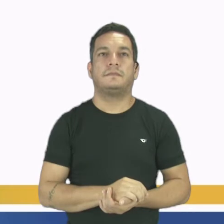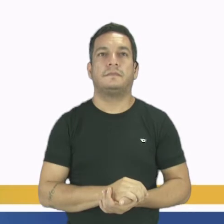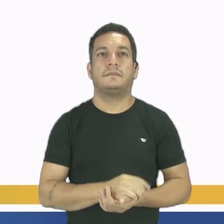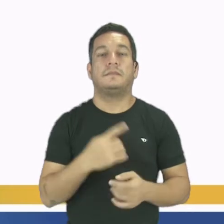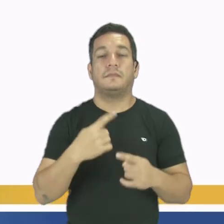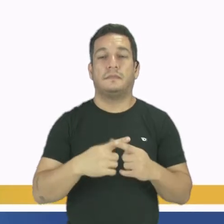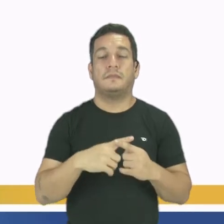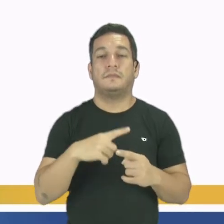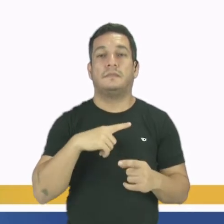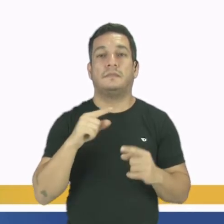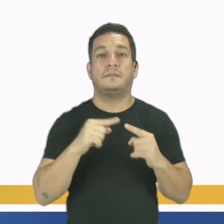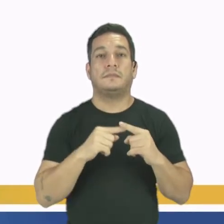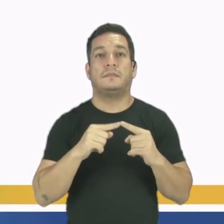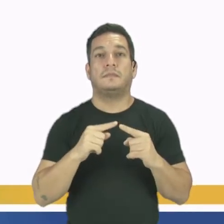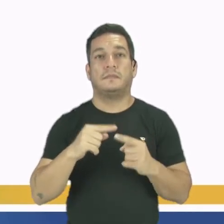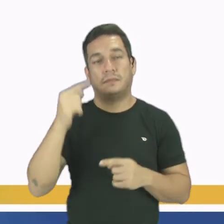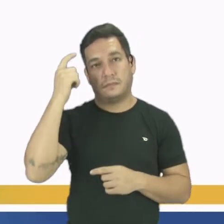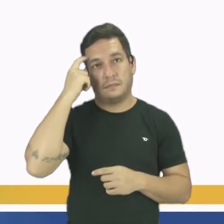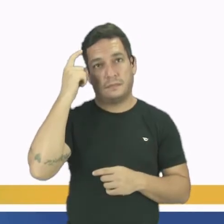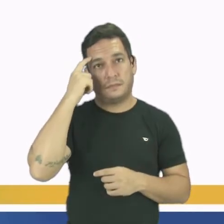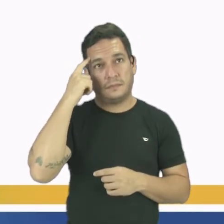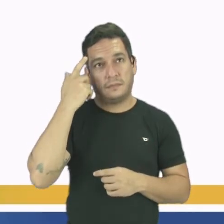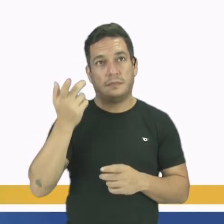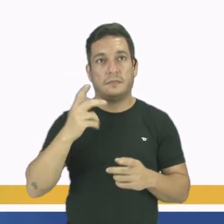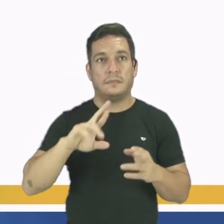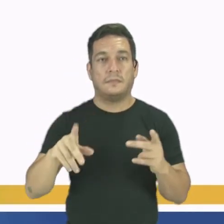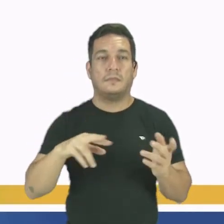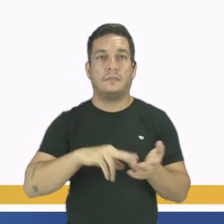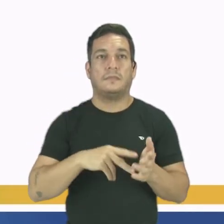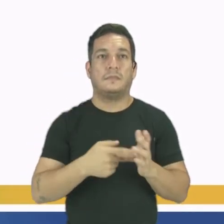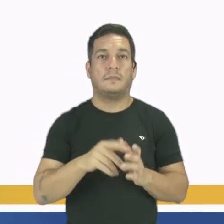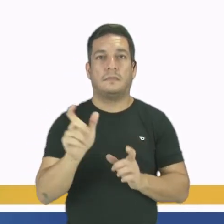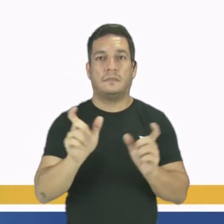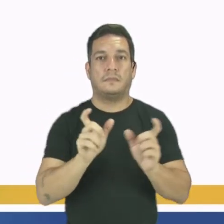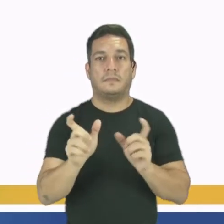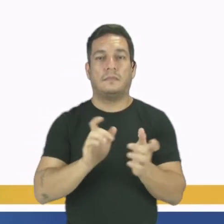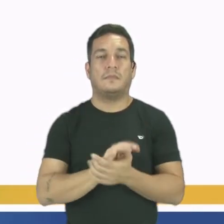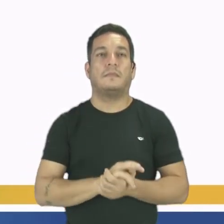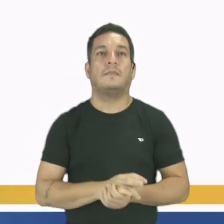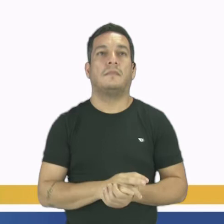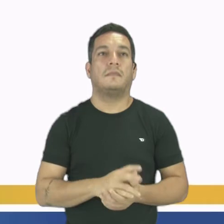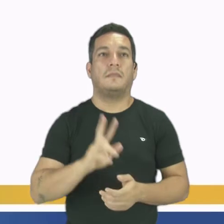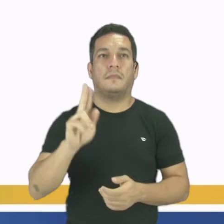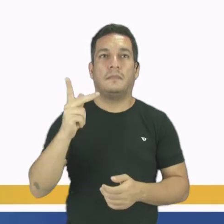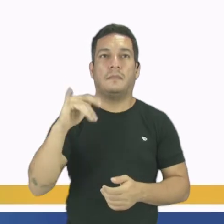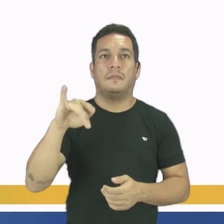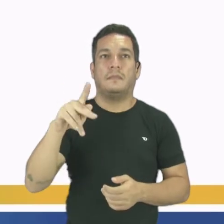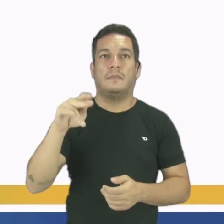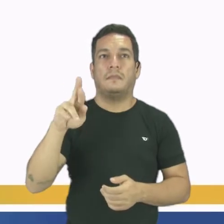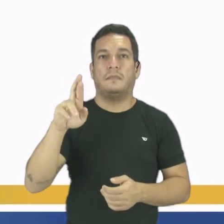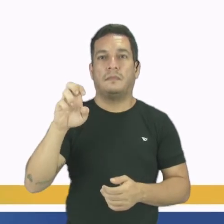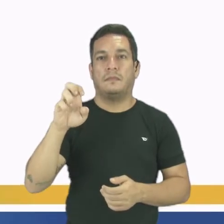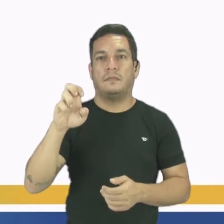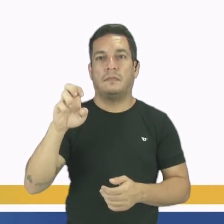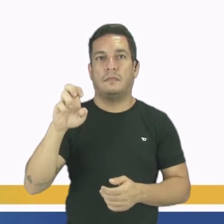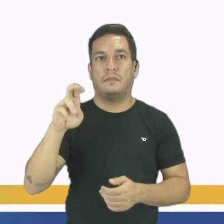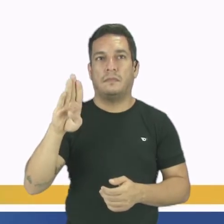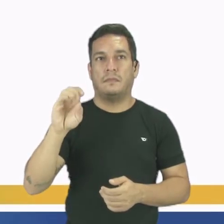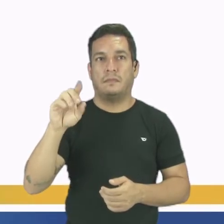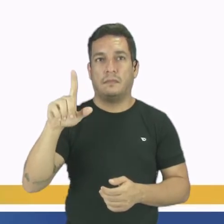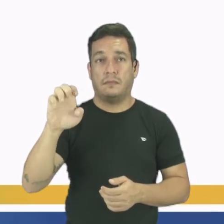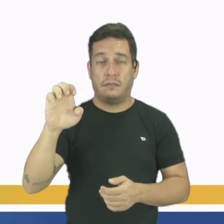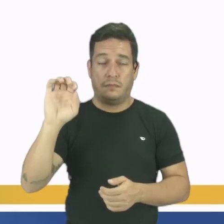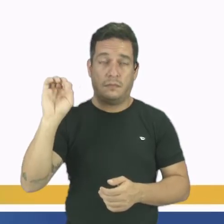Porque elas têm relação com o pensamento e não com o sentido das palavras. Hipérbole. Ocorre